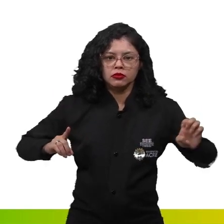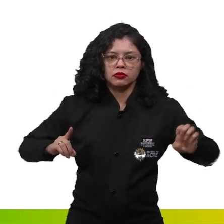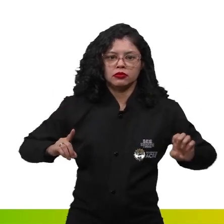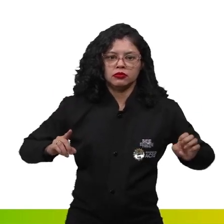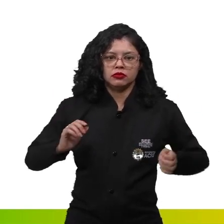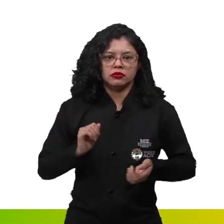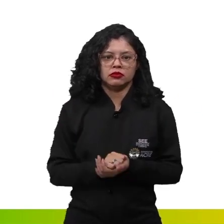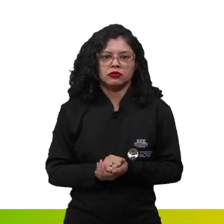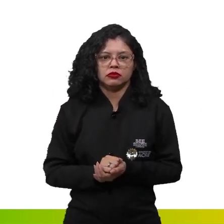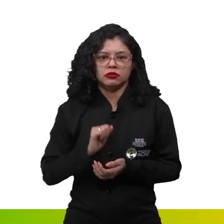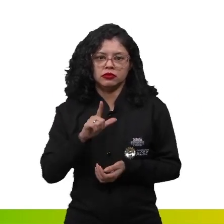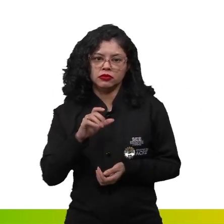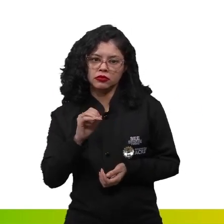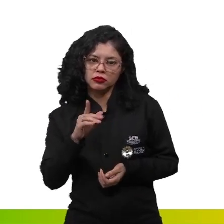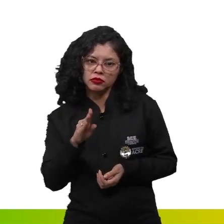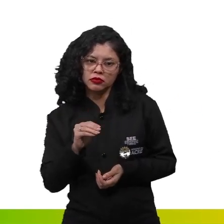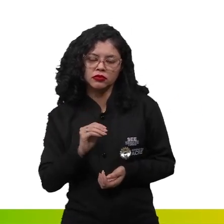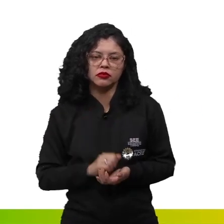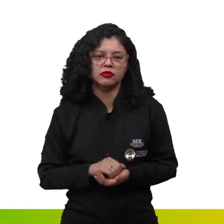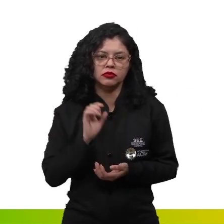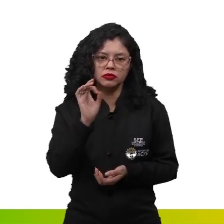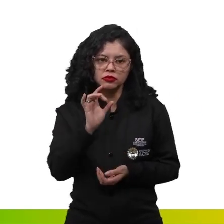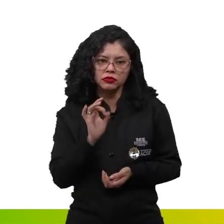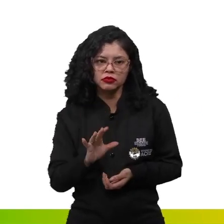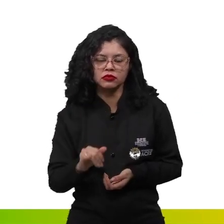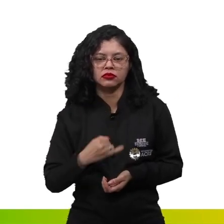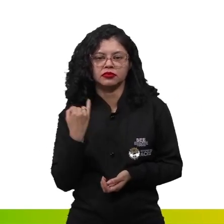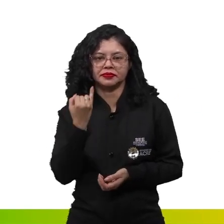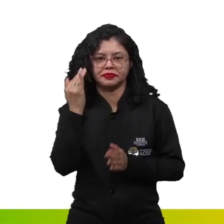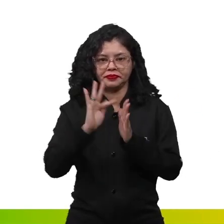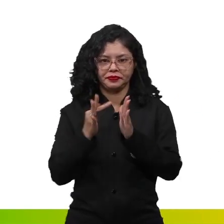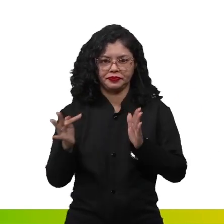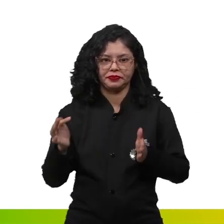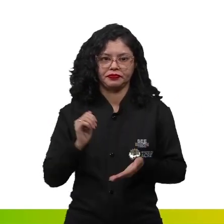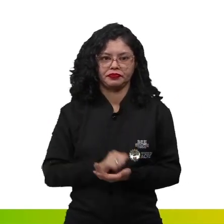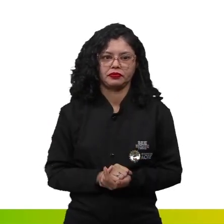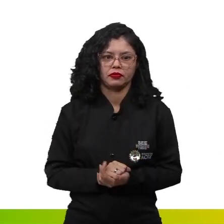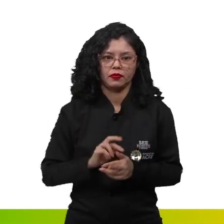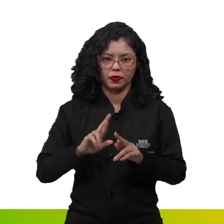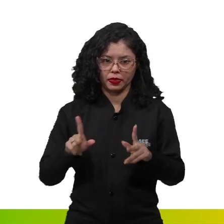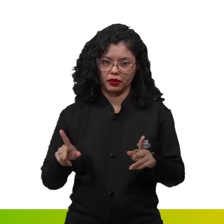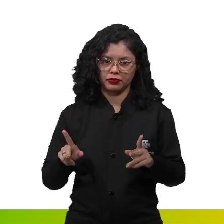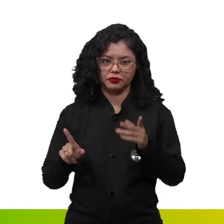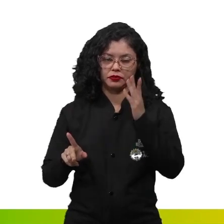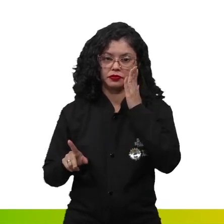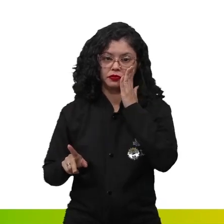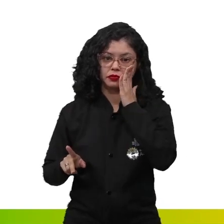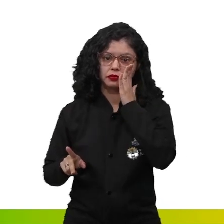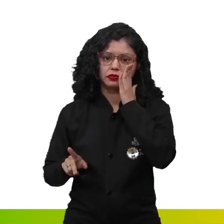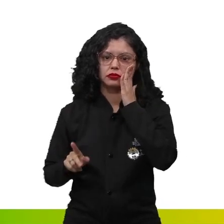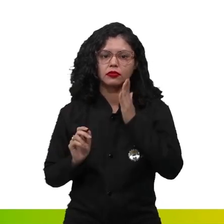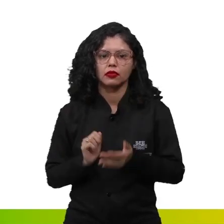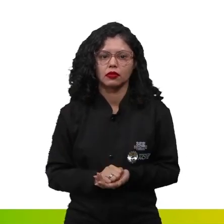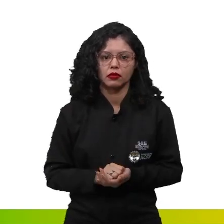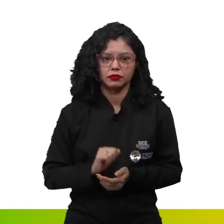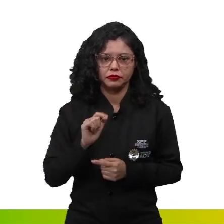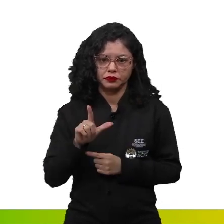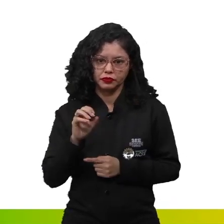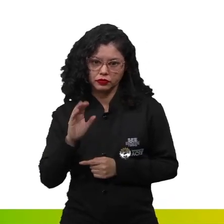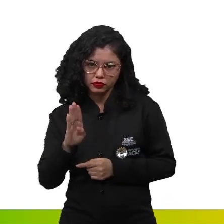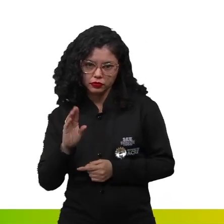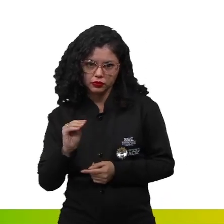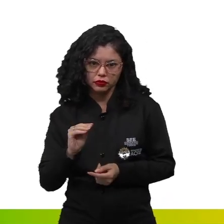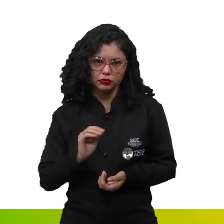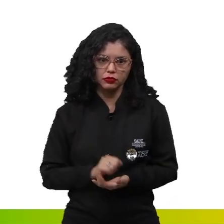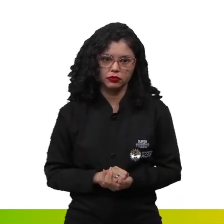tem lobos cerebrais. Olha só, cada um com funções diferentes, pessoal. Essa parte aqui, ó, temos o lobo